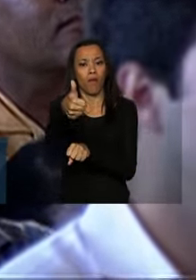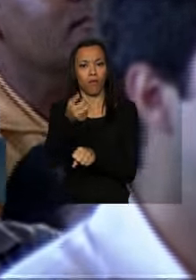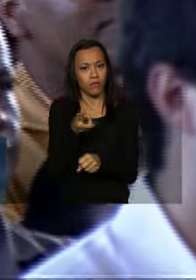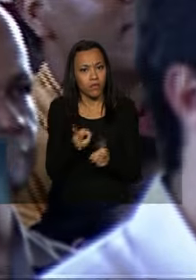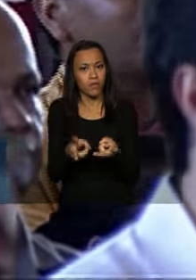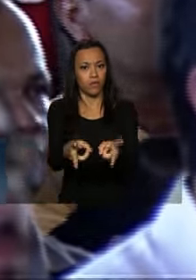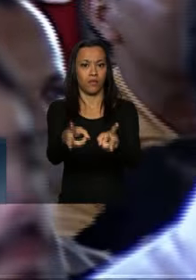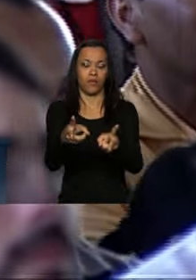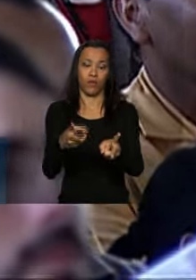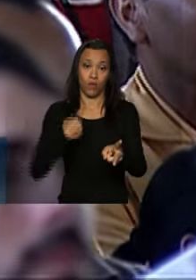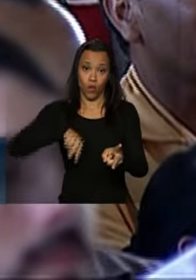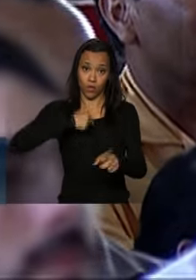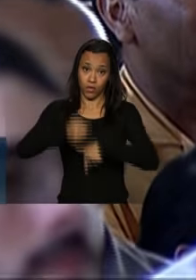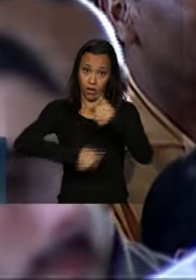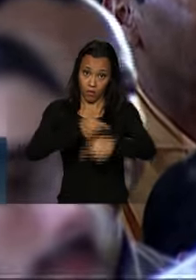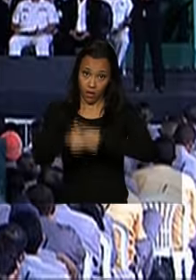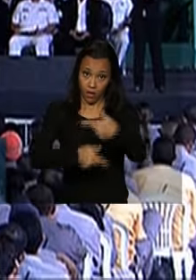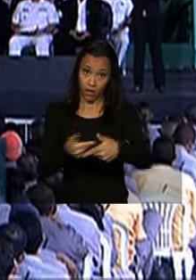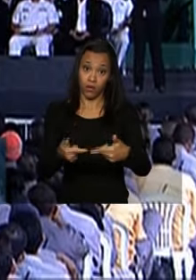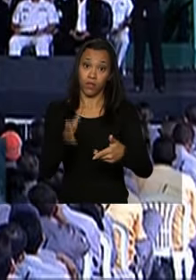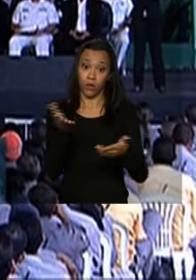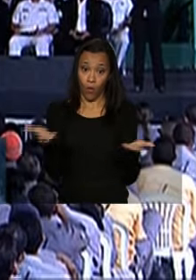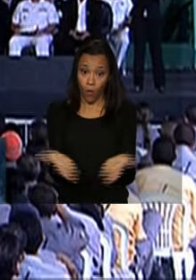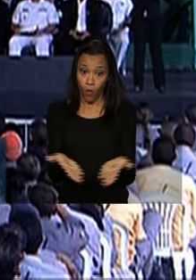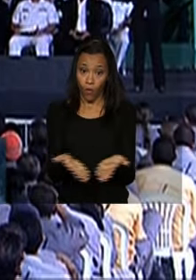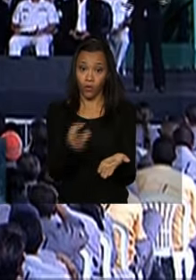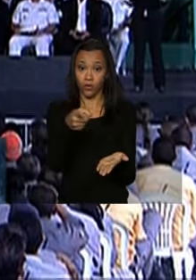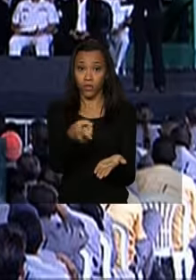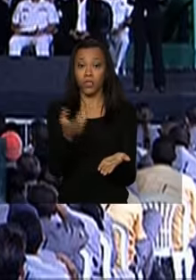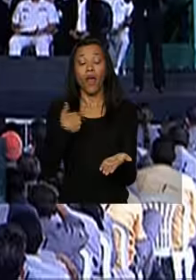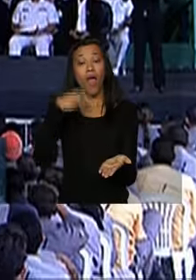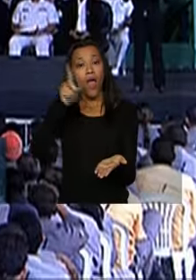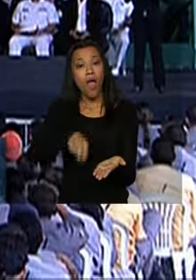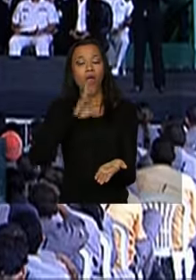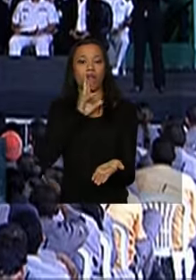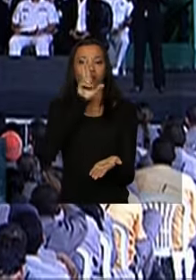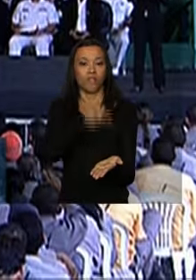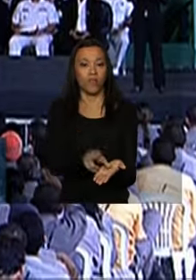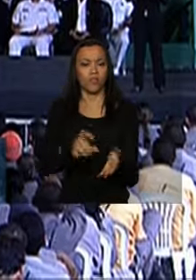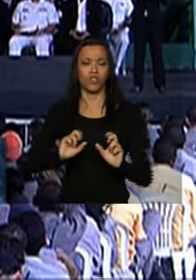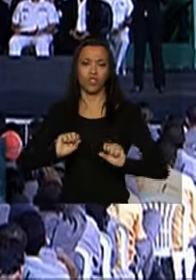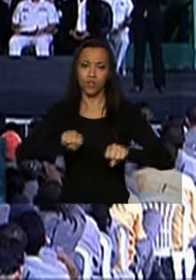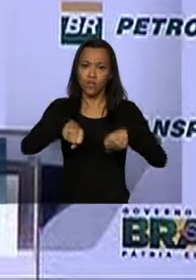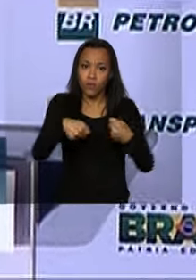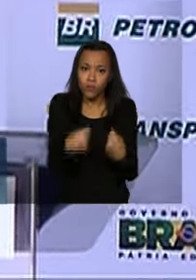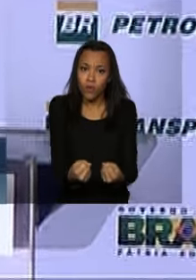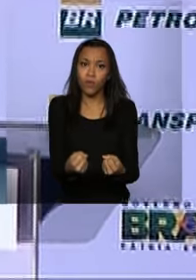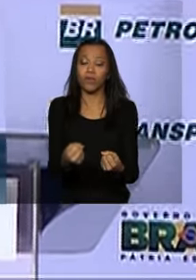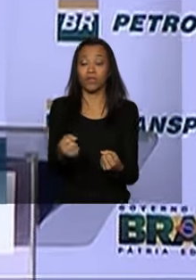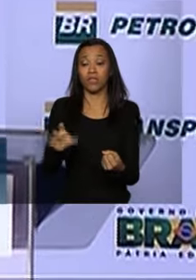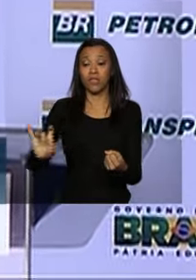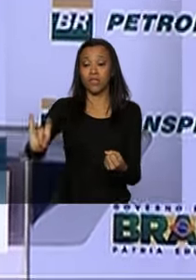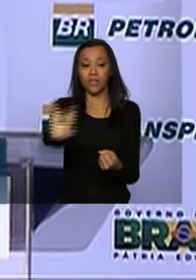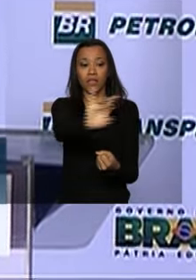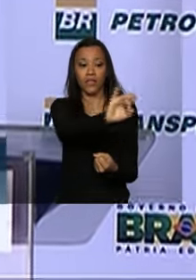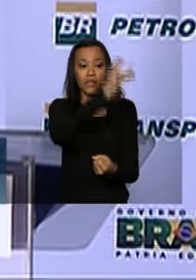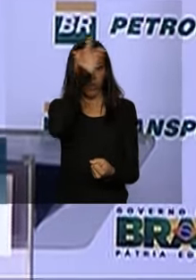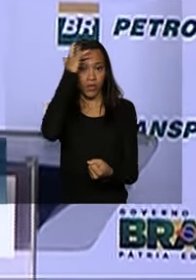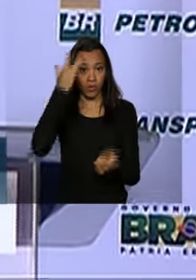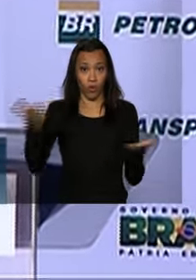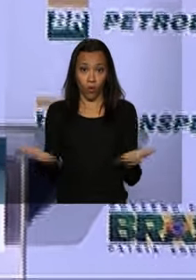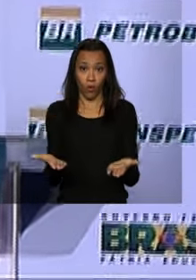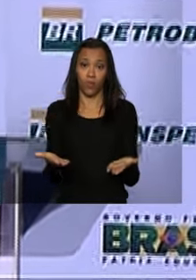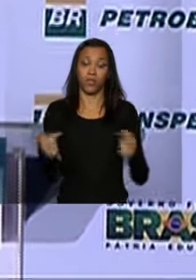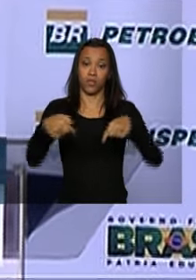contínua. O nosso EAS, o EAS de hoje, é resultado do esforço de muitas das pessoas que estão aqui hoje.